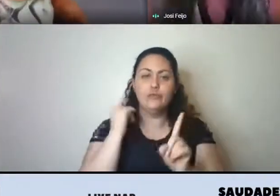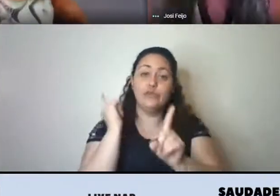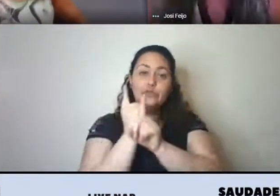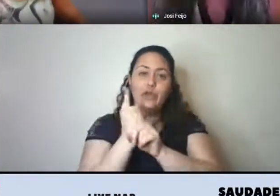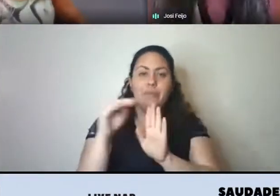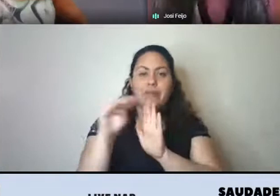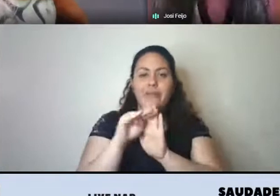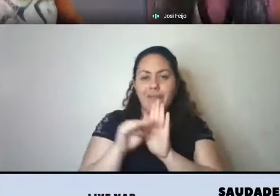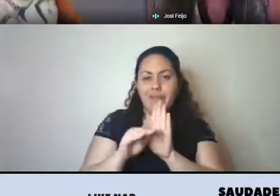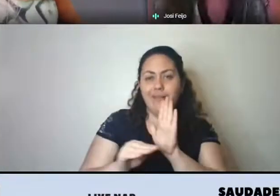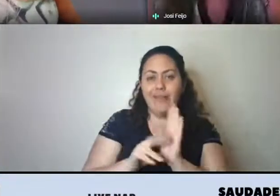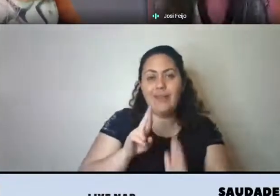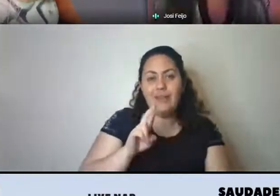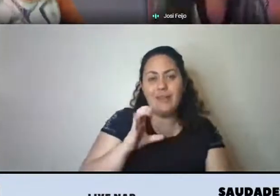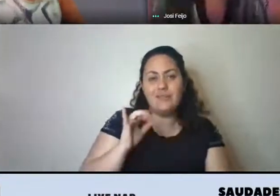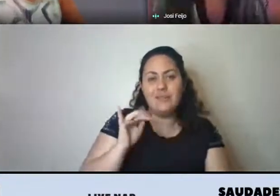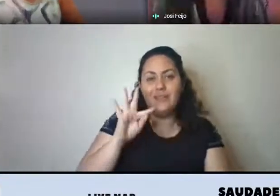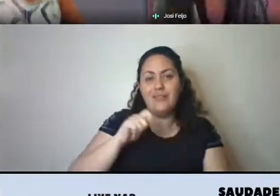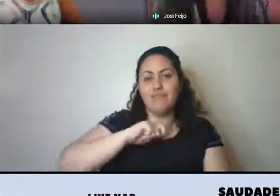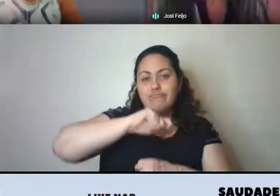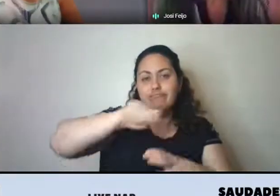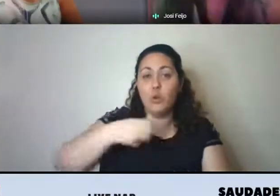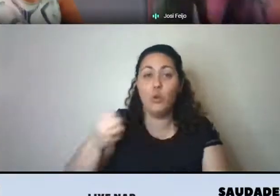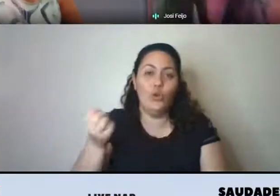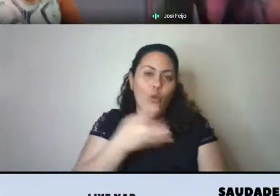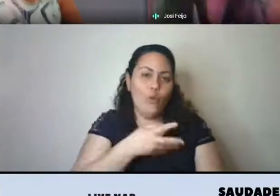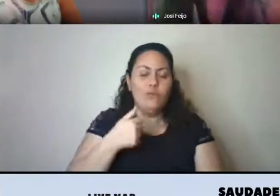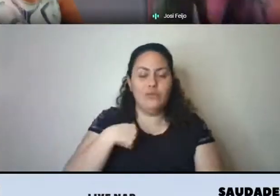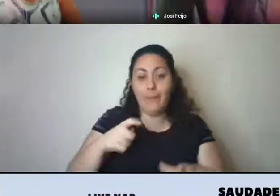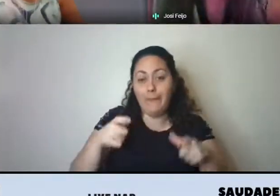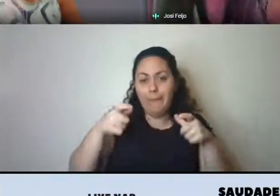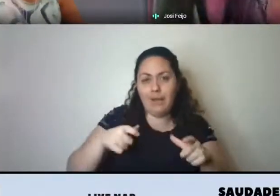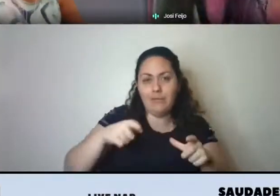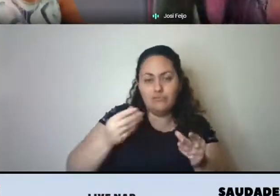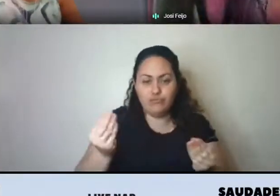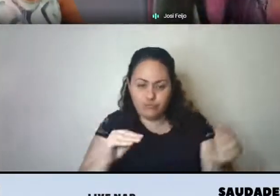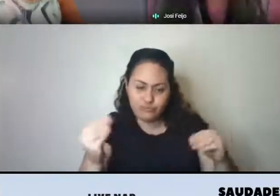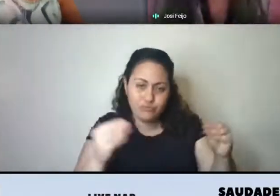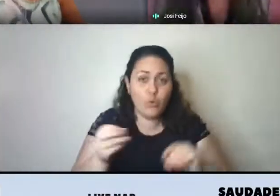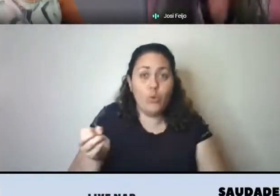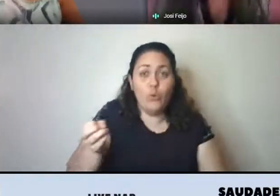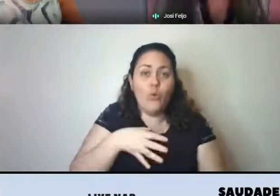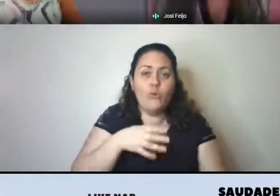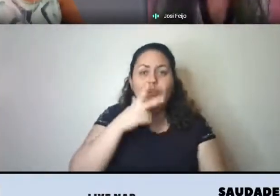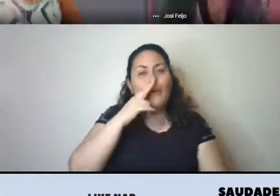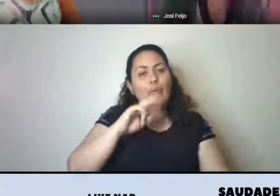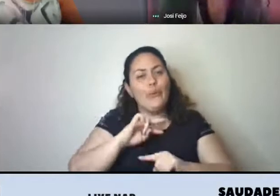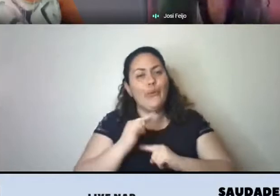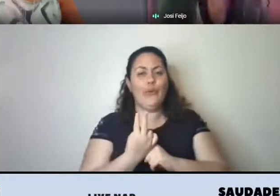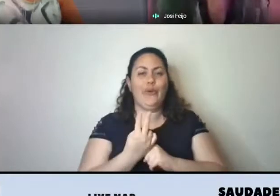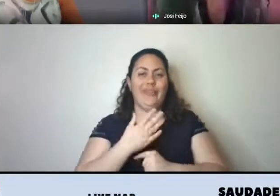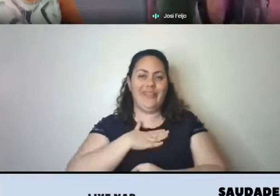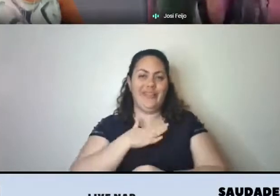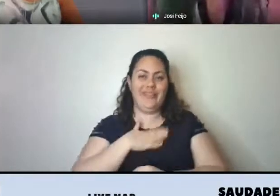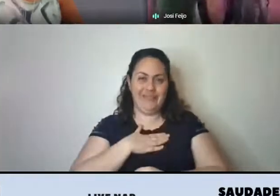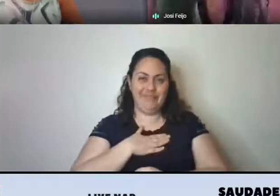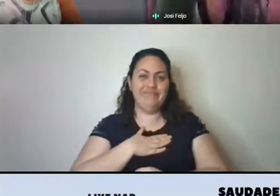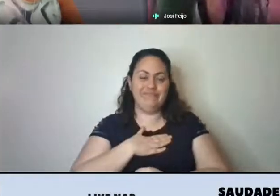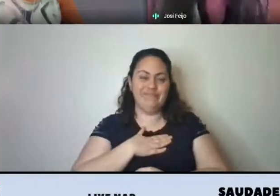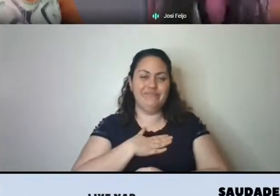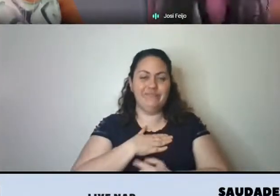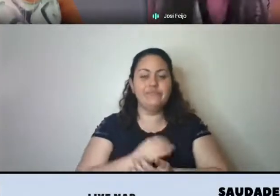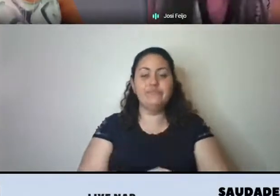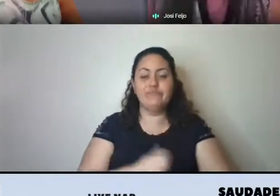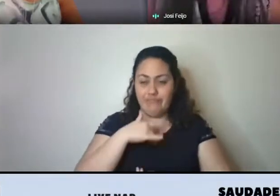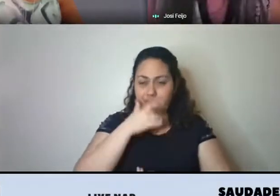novo, tudo aquilo, assim, que possa ser, tenha um carinho, que tenha um cuidado conosco, né, isso tudo eu acho